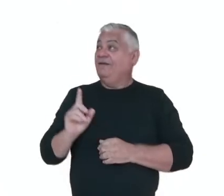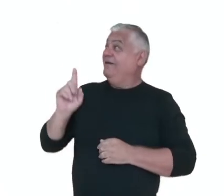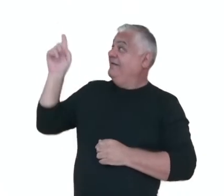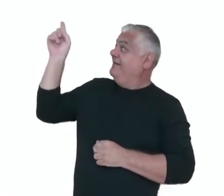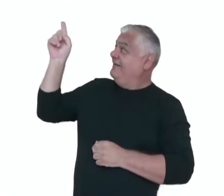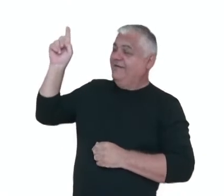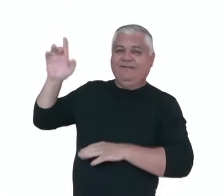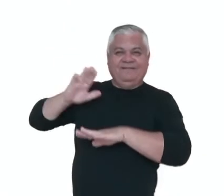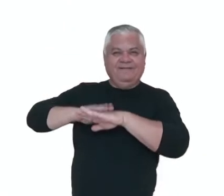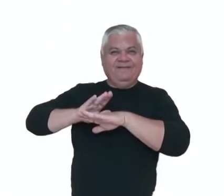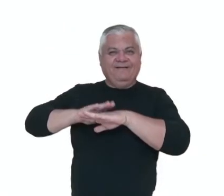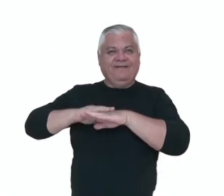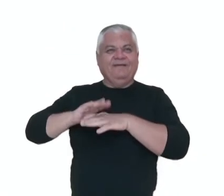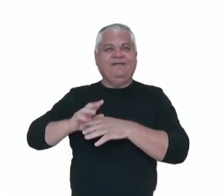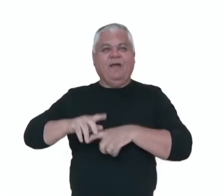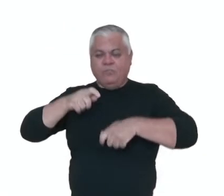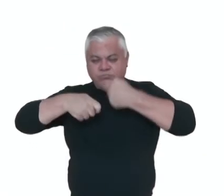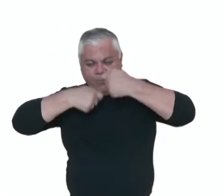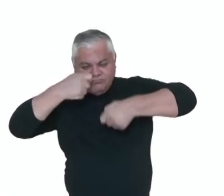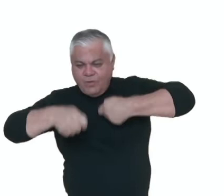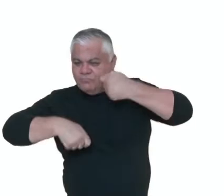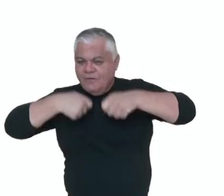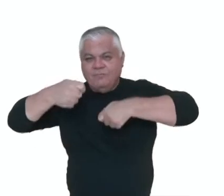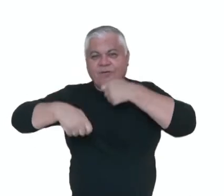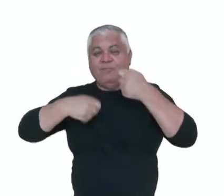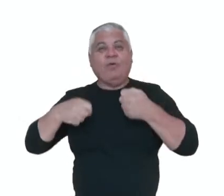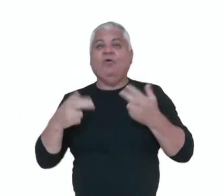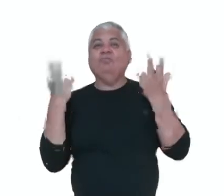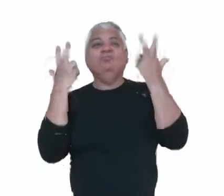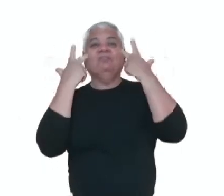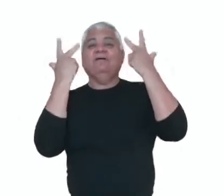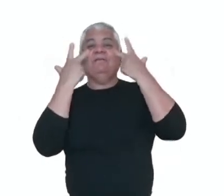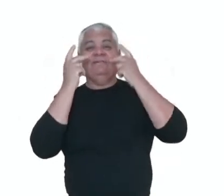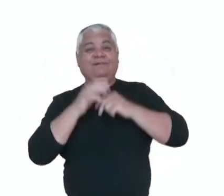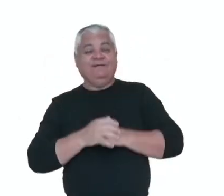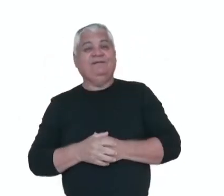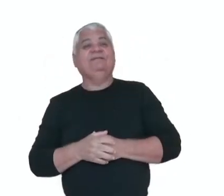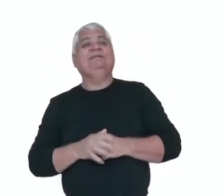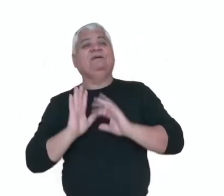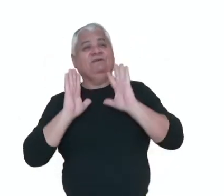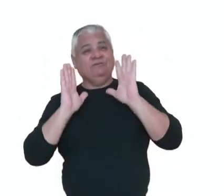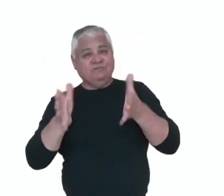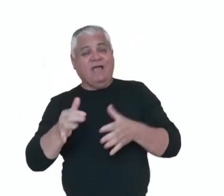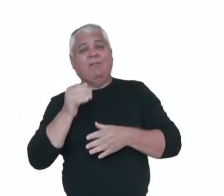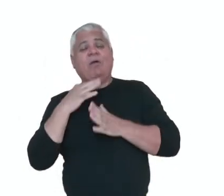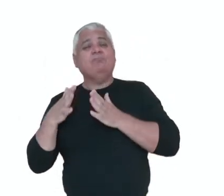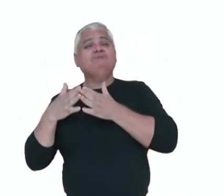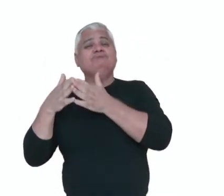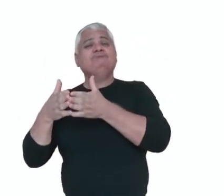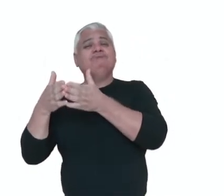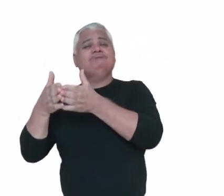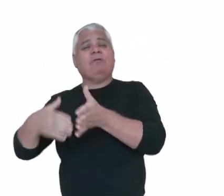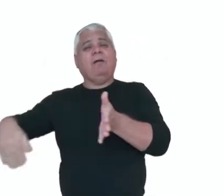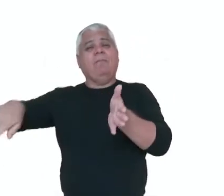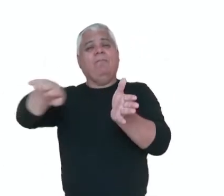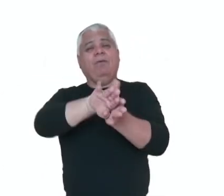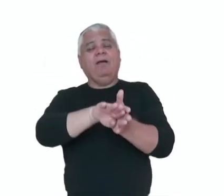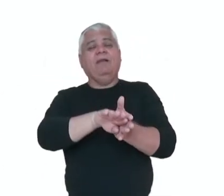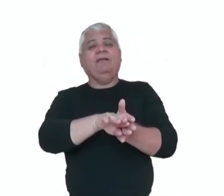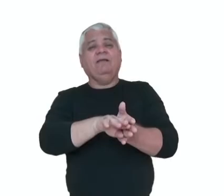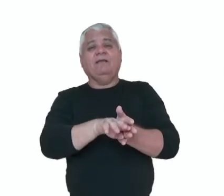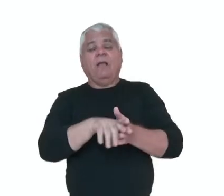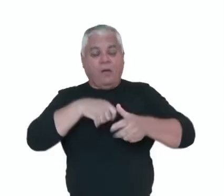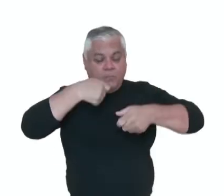que é do Renoir, que é o Moço dos Barqueiros. O pessoal já fez o passeio de barco, bem interessante, e pararam para almoçar. Então, quer dizer, parque